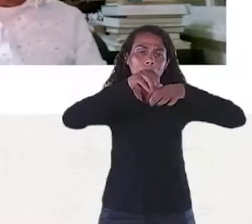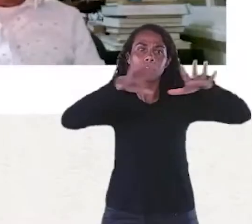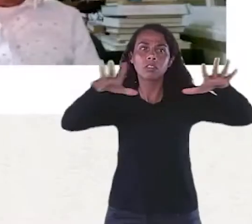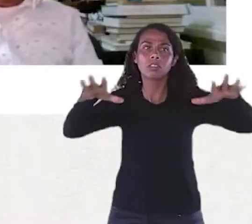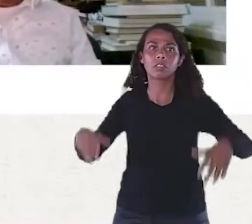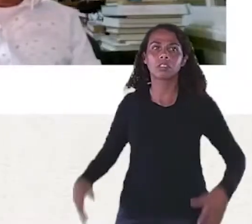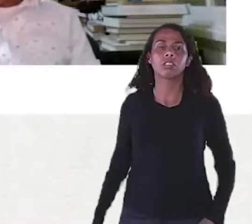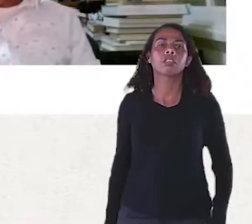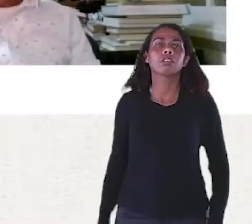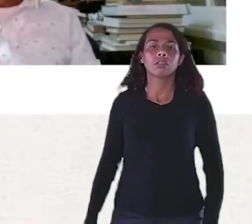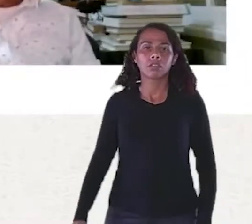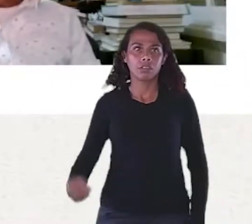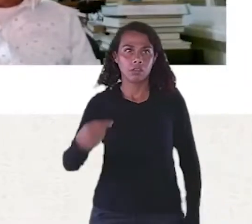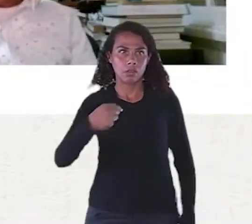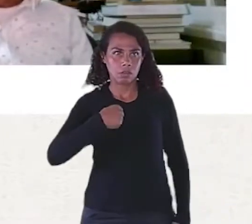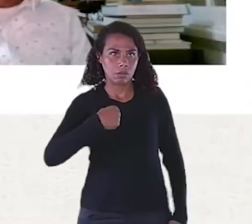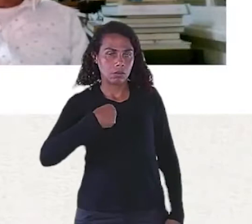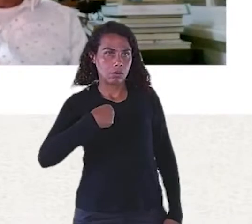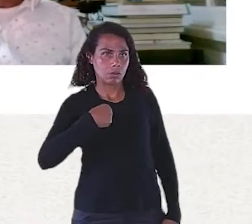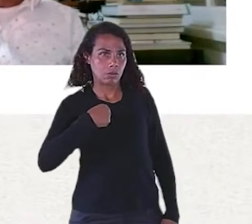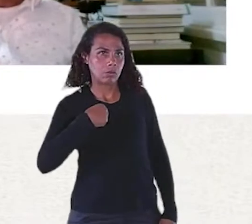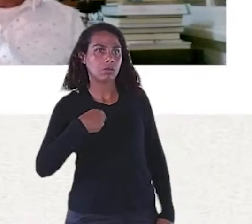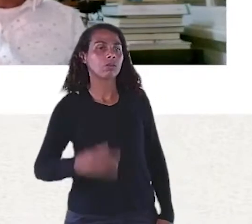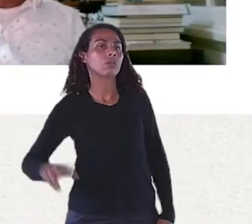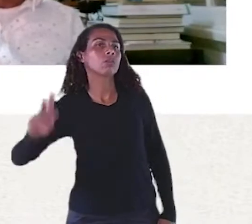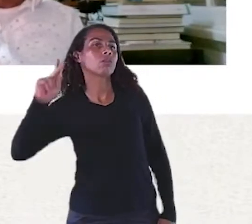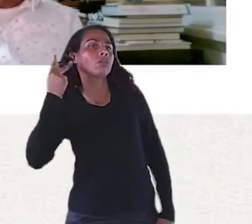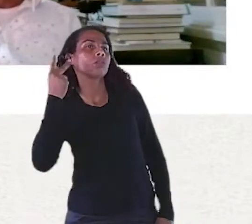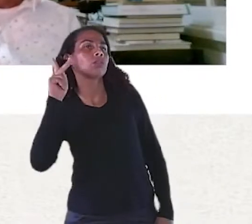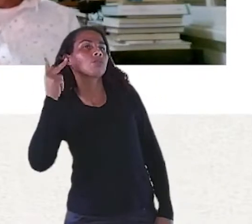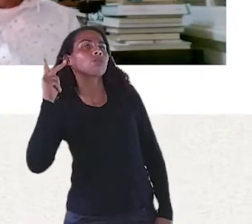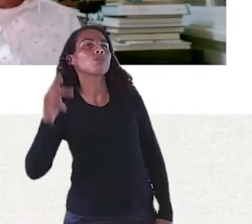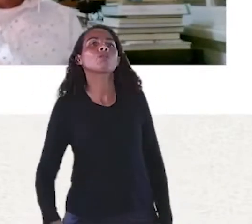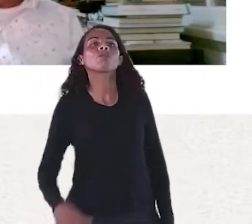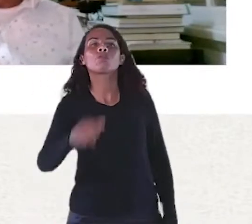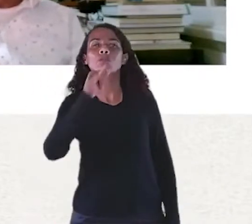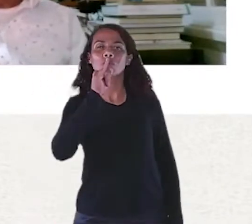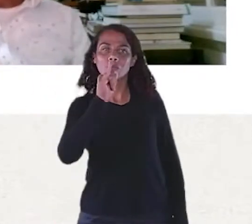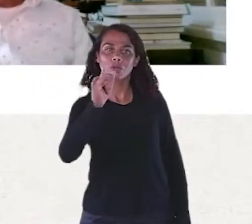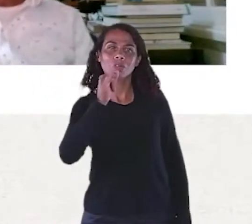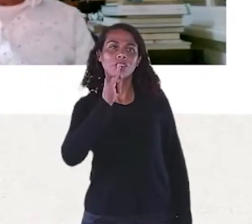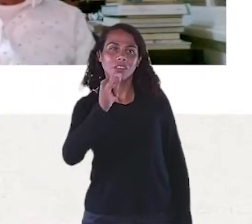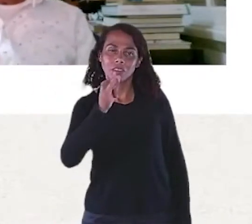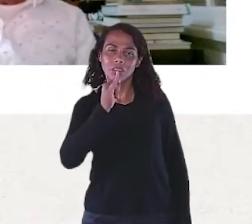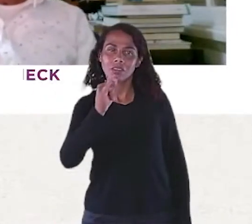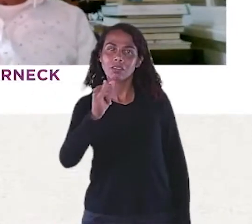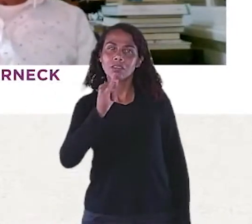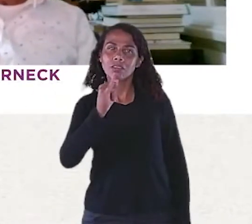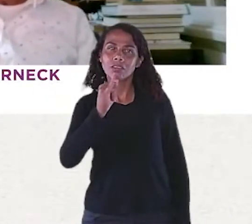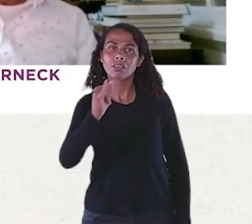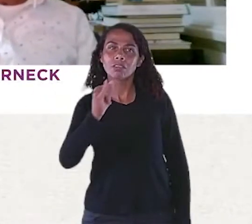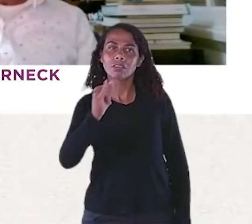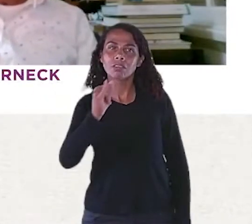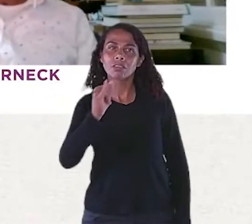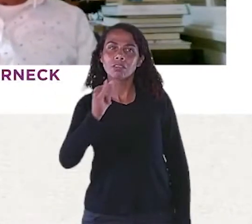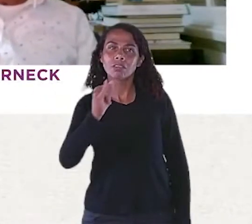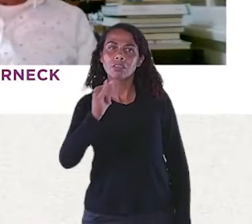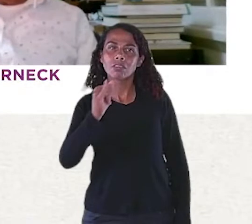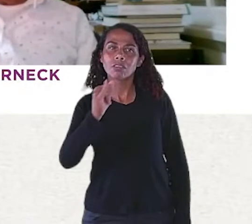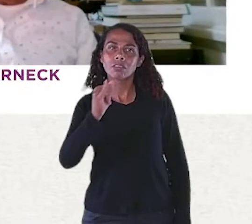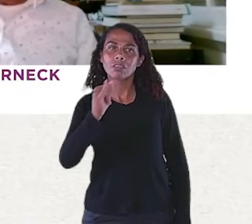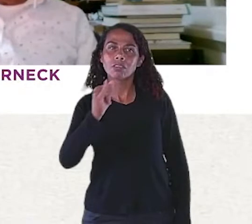cronista eventual desde sempre e cronista semanal, regular, desde o começo